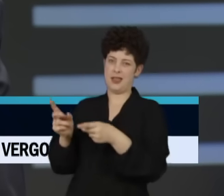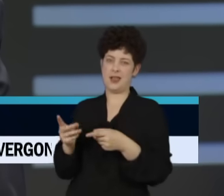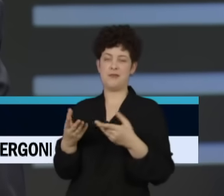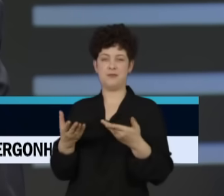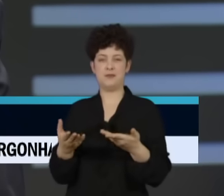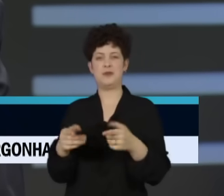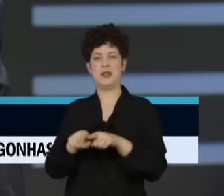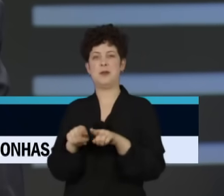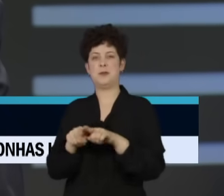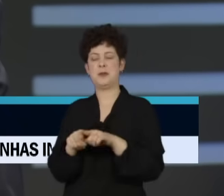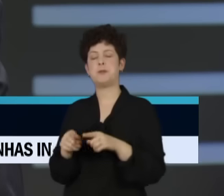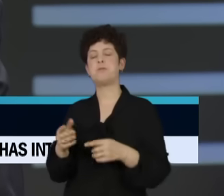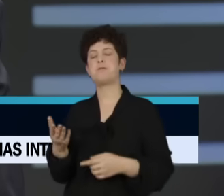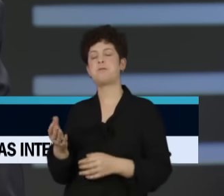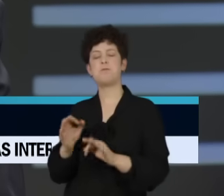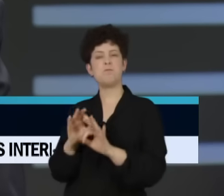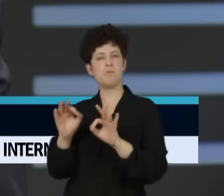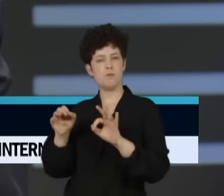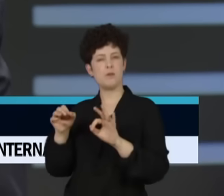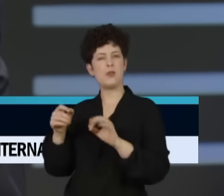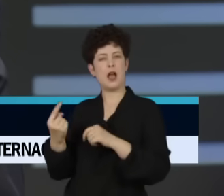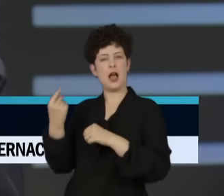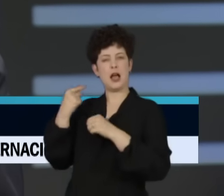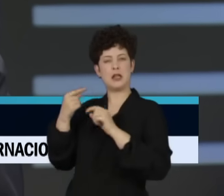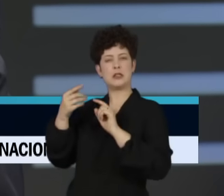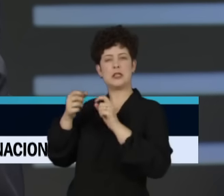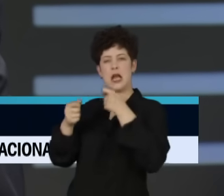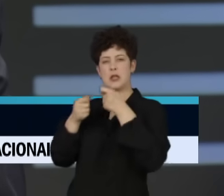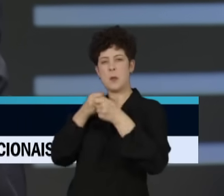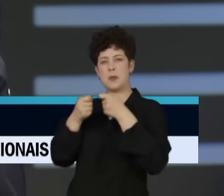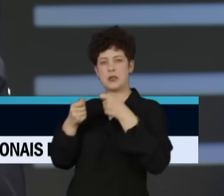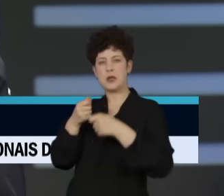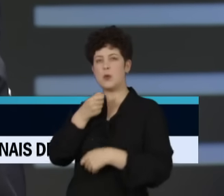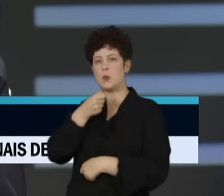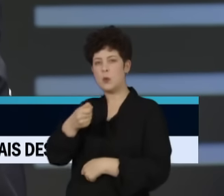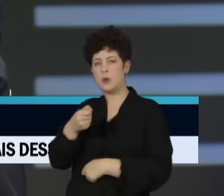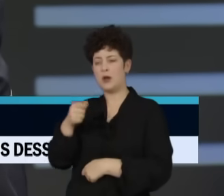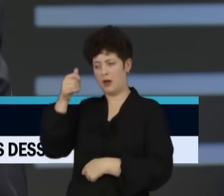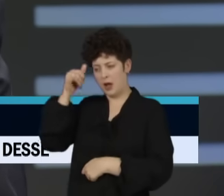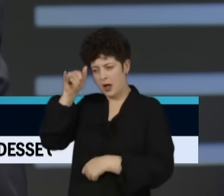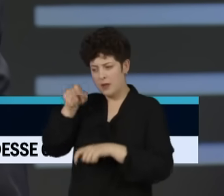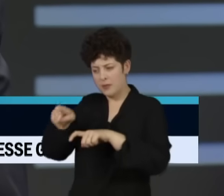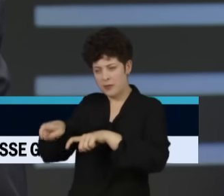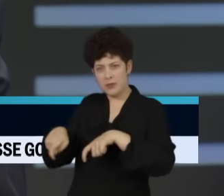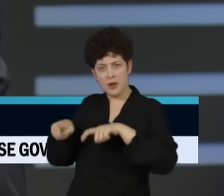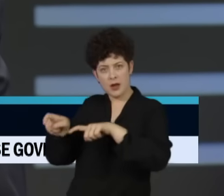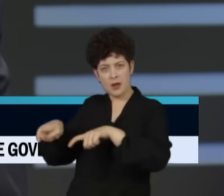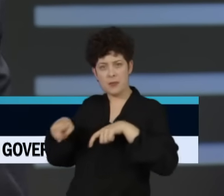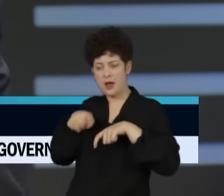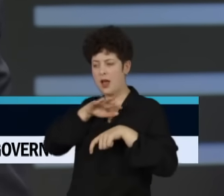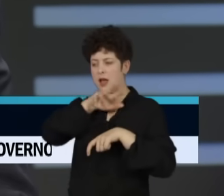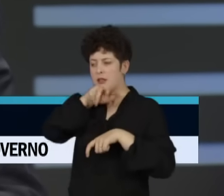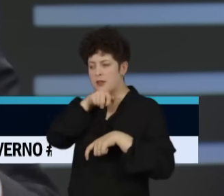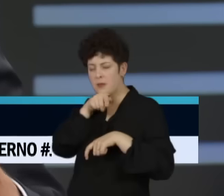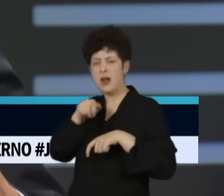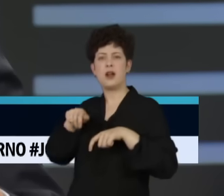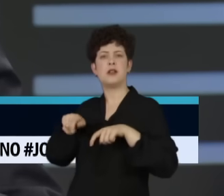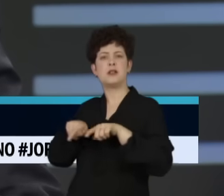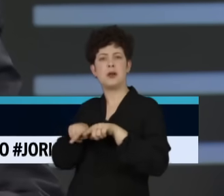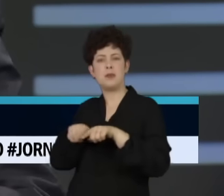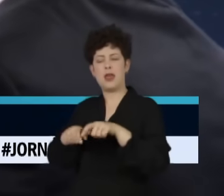questão, como muito bem foi dito aqui, da inclusive da agropecuária, né, da conexão dos animais, de todo o